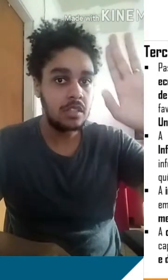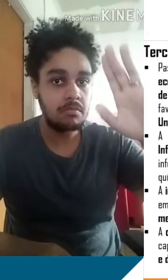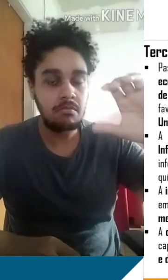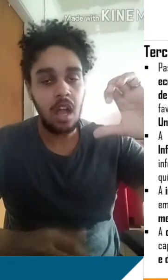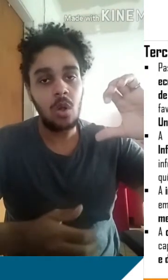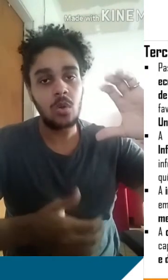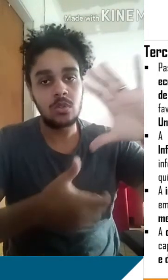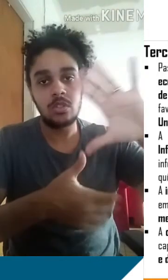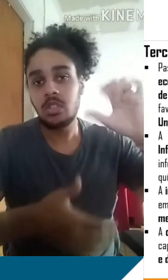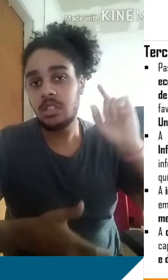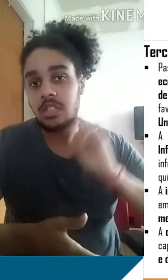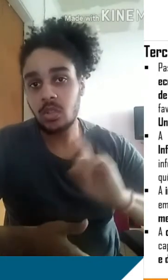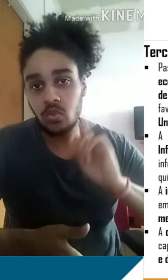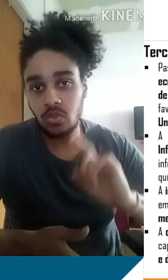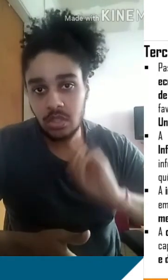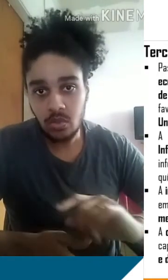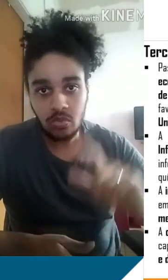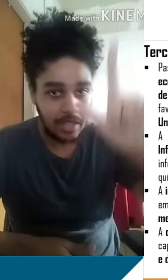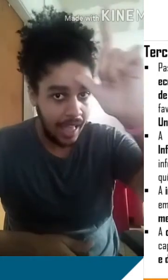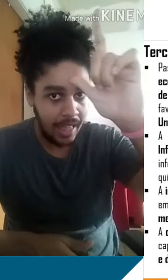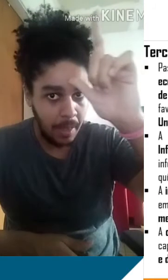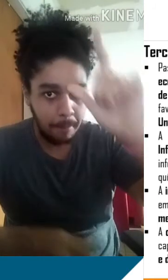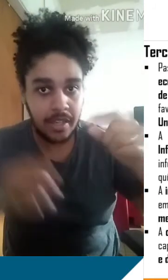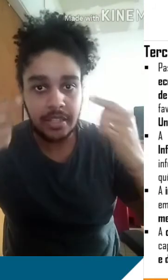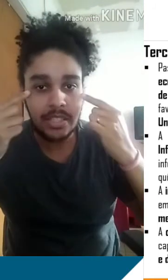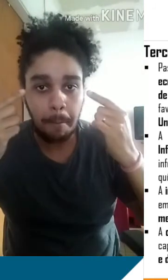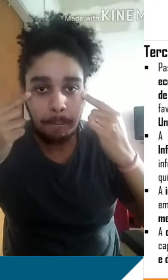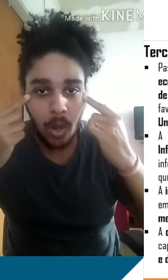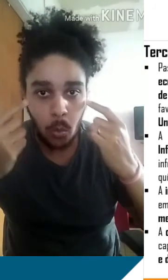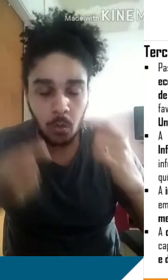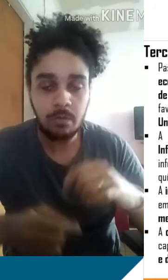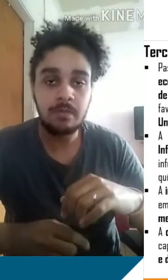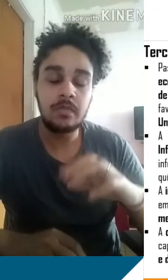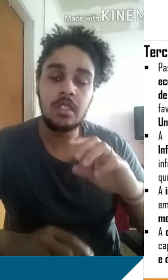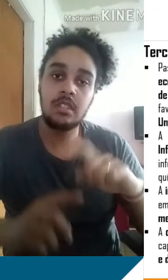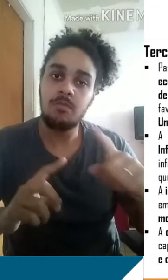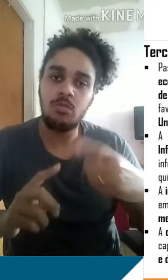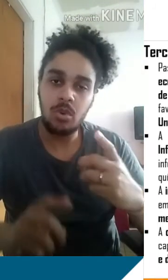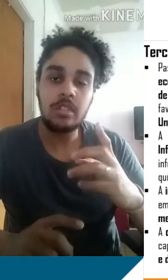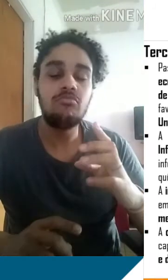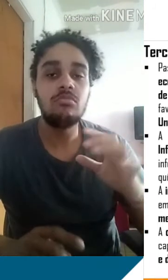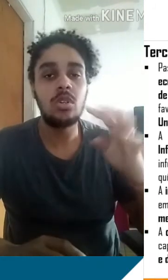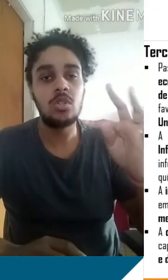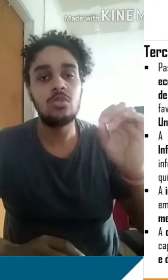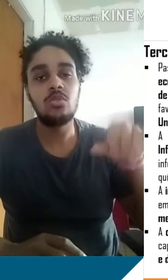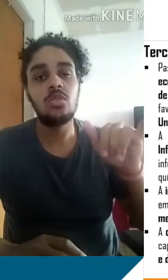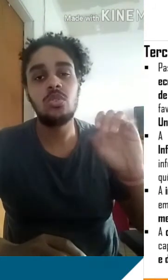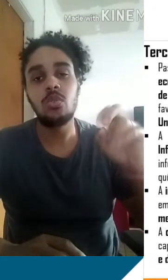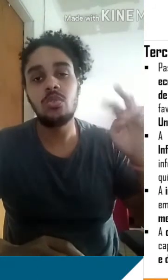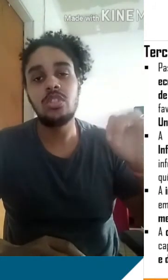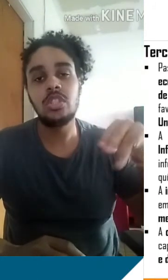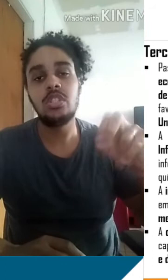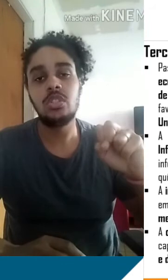do toyotismo, né, que a gente pode conversar um pouquinho. E a gente já conversou em outros... Vocês já viram em outros vídeos, né? Baseado